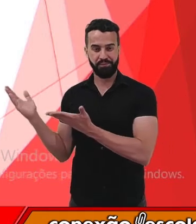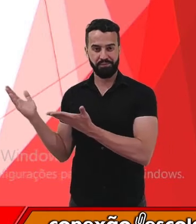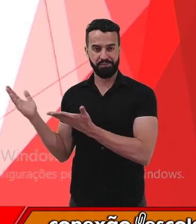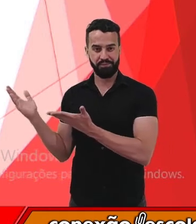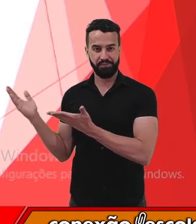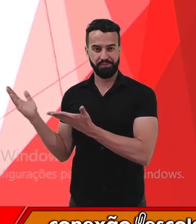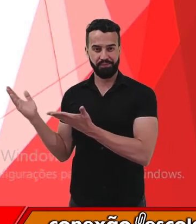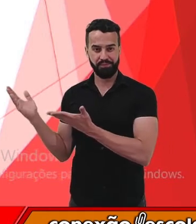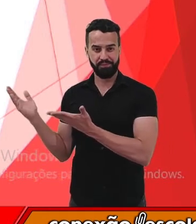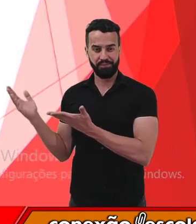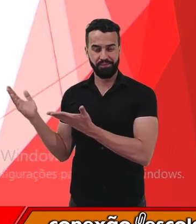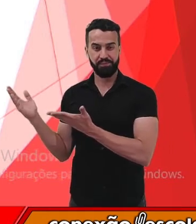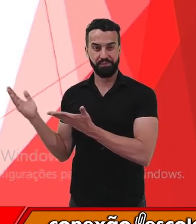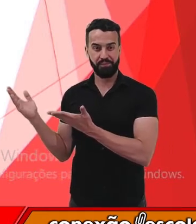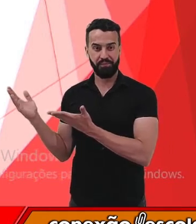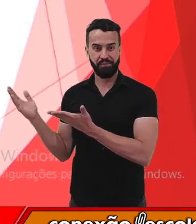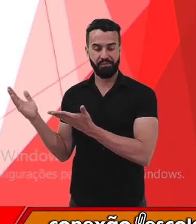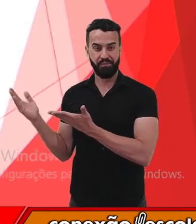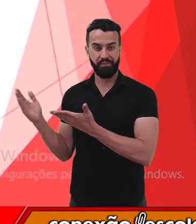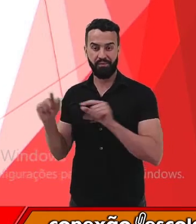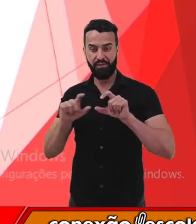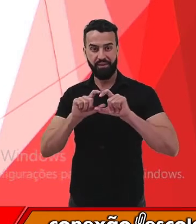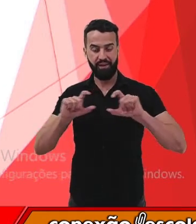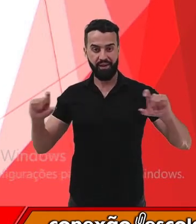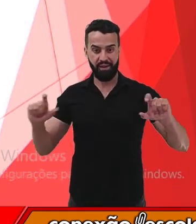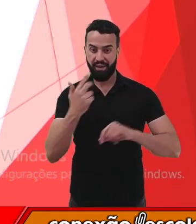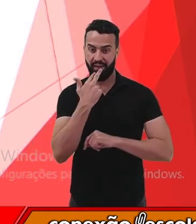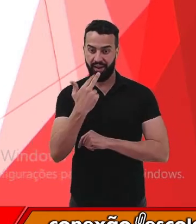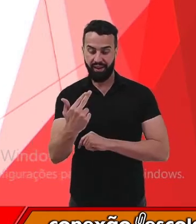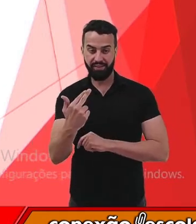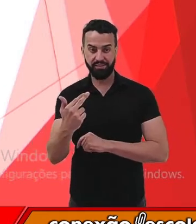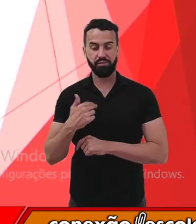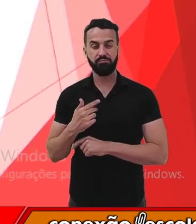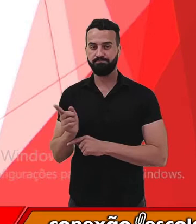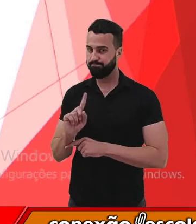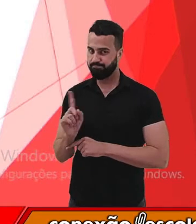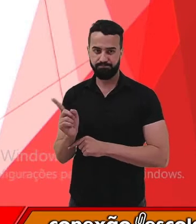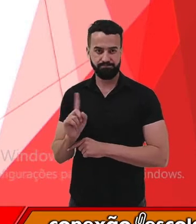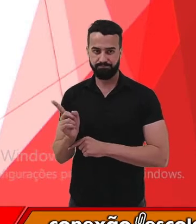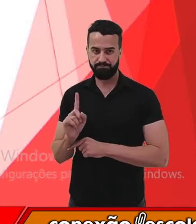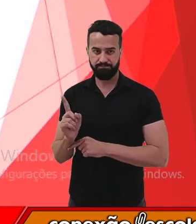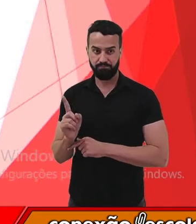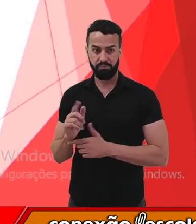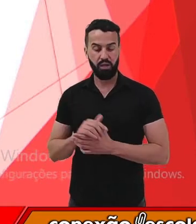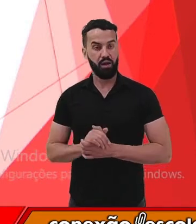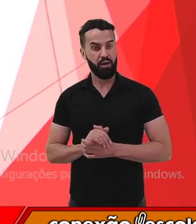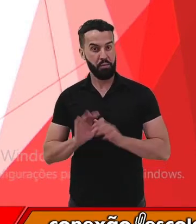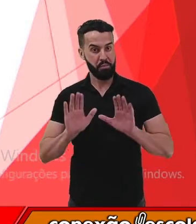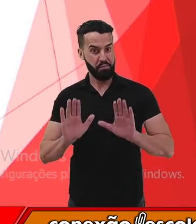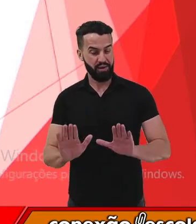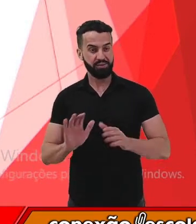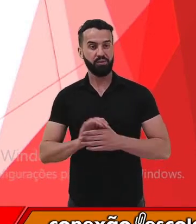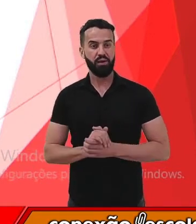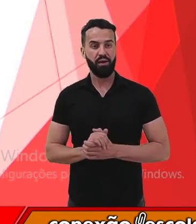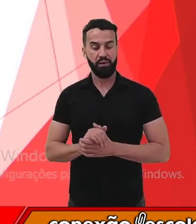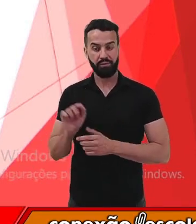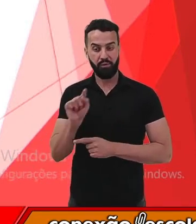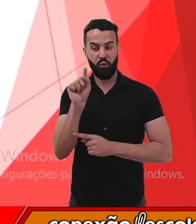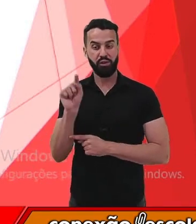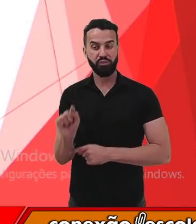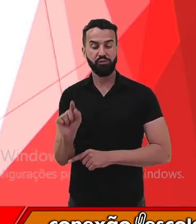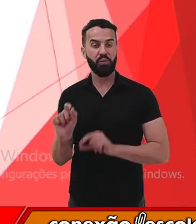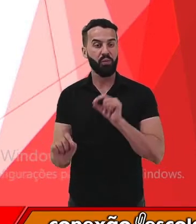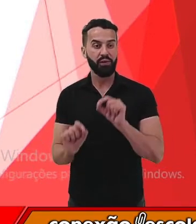ou can't swim. Essa é a forma negativa. E a forma, no caso, antes de ir para a forma interrogativa, nós